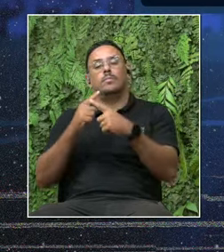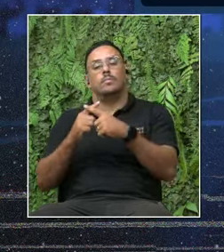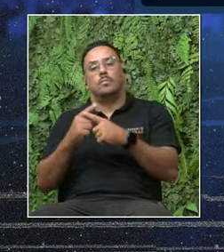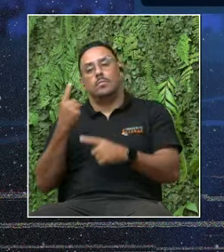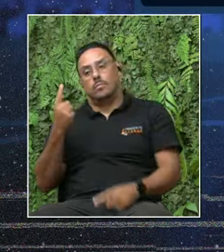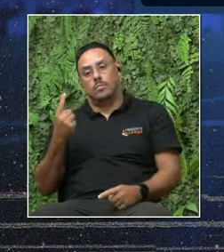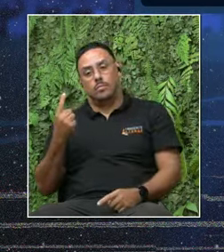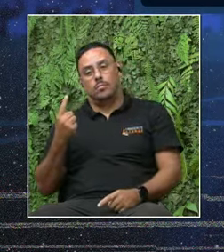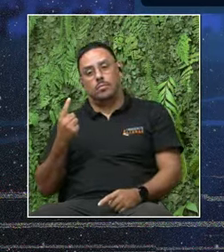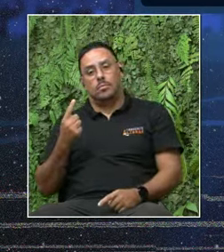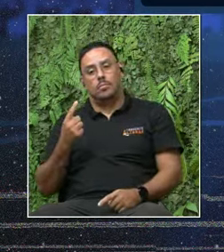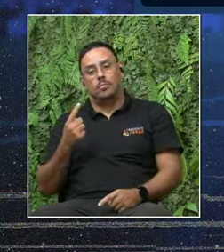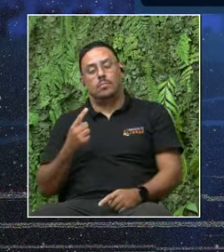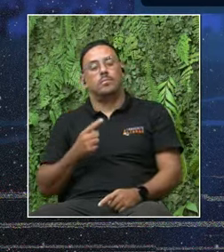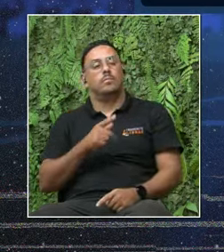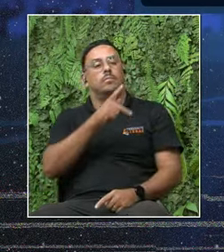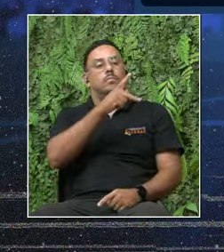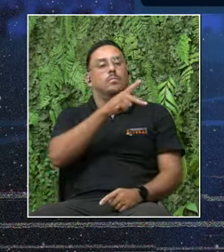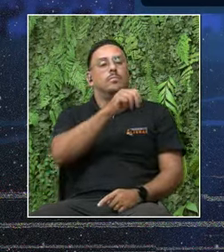Paul